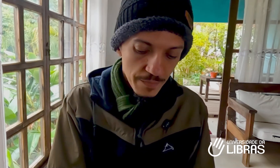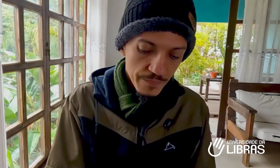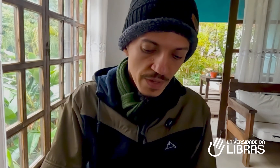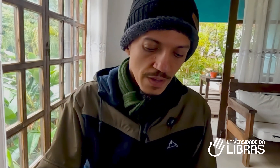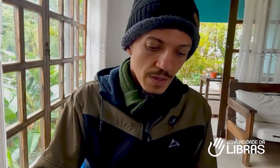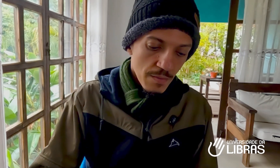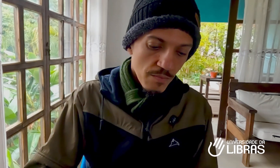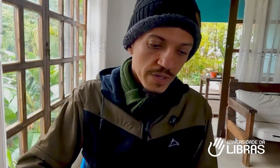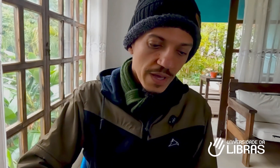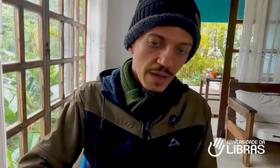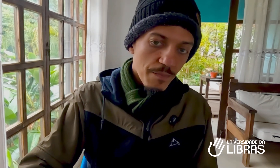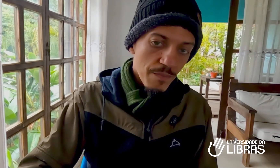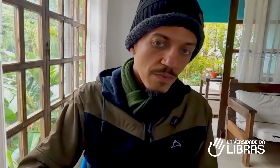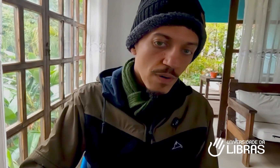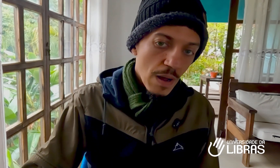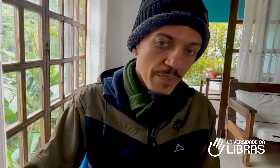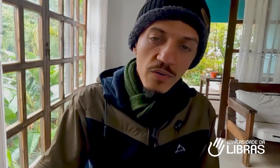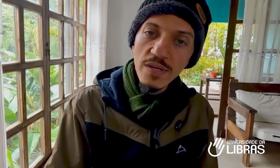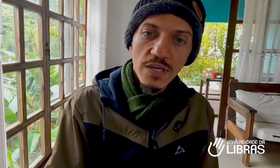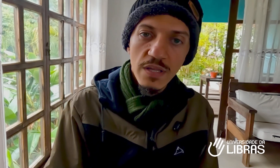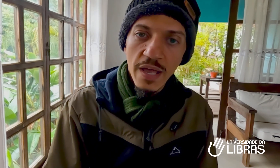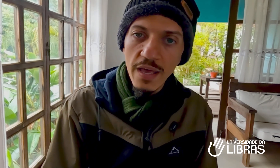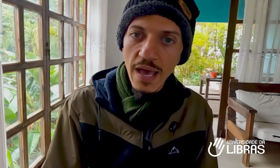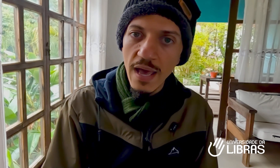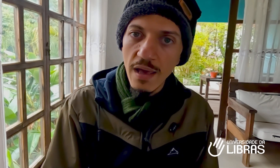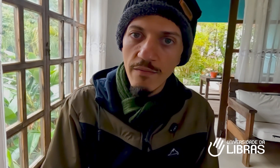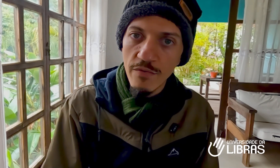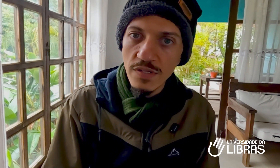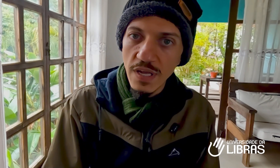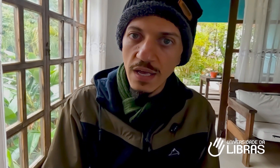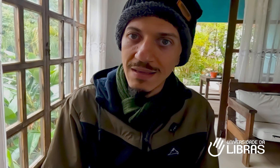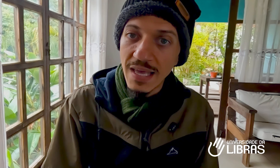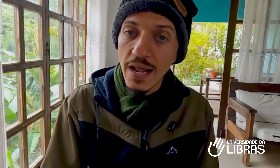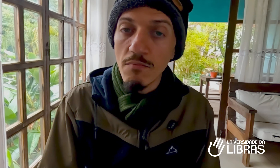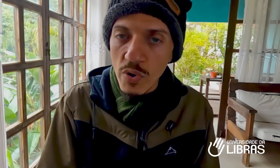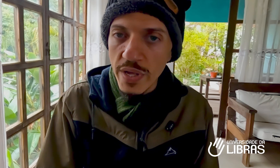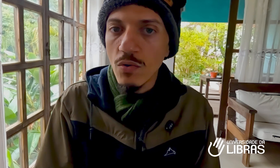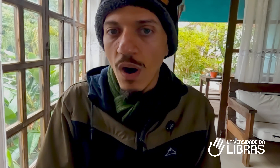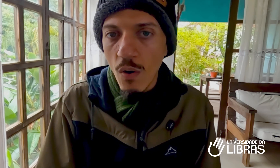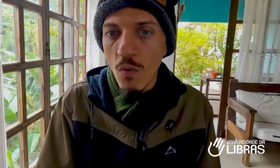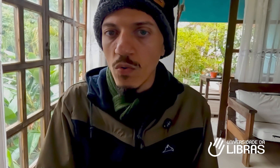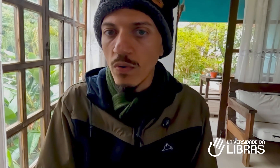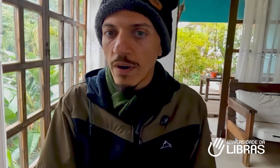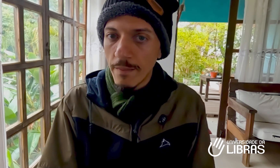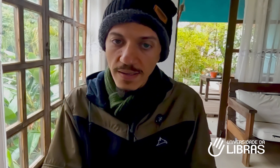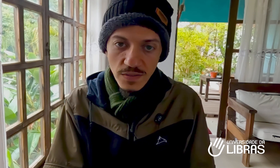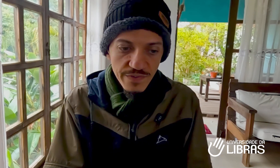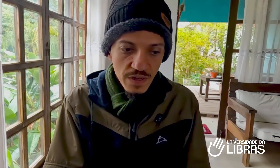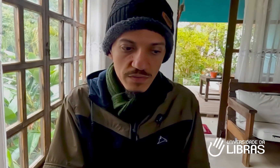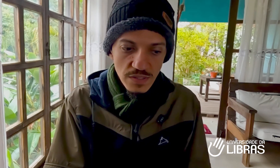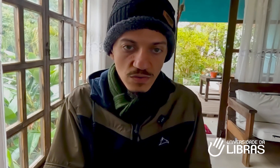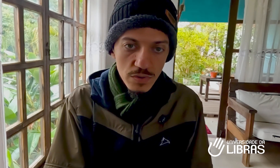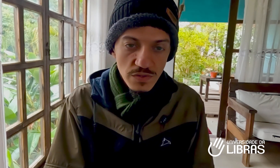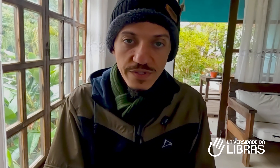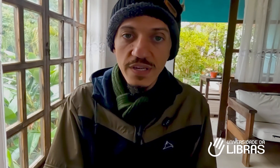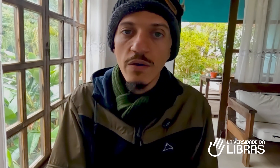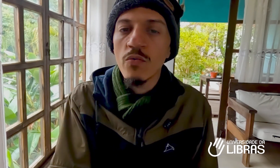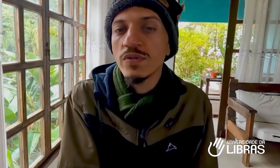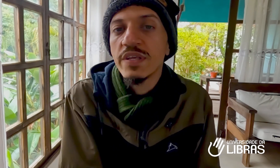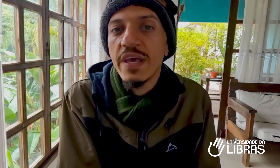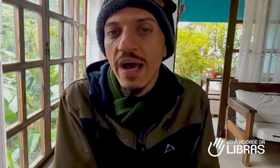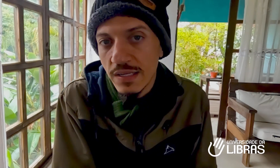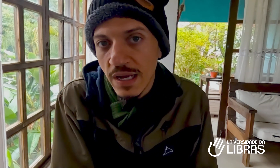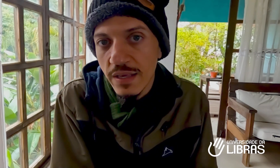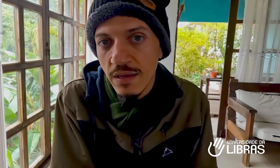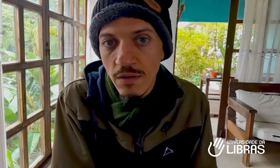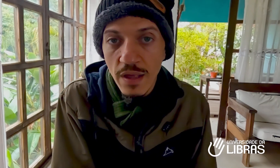Por quê? Porque a pior coisa que tem é você querer muito algo, mas no final das contas você não